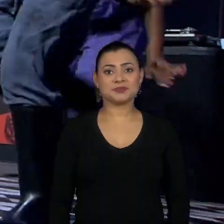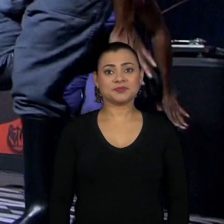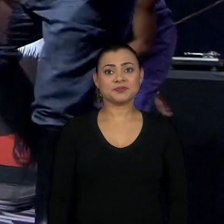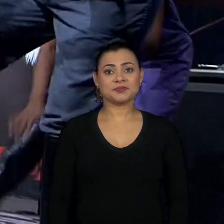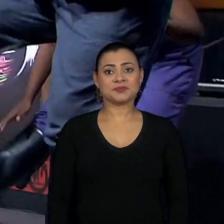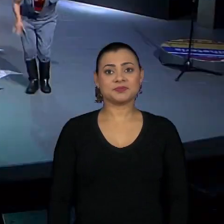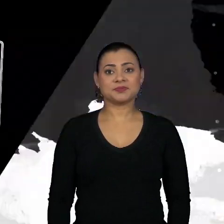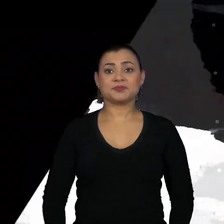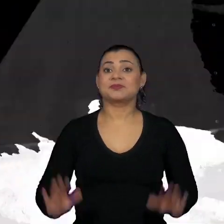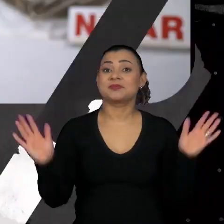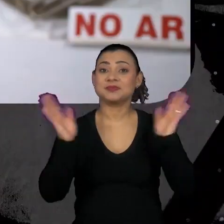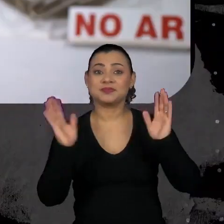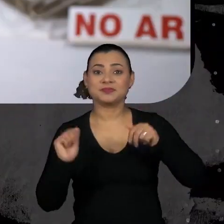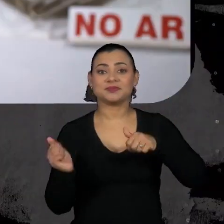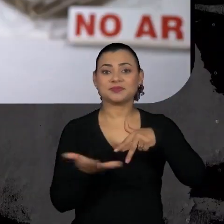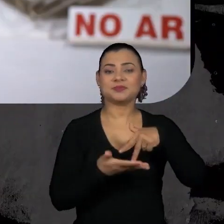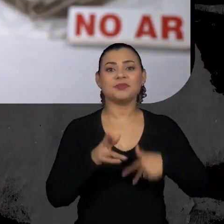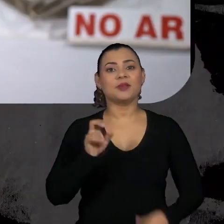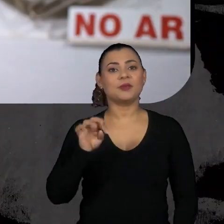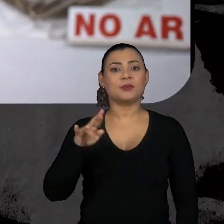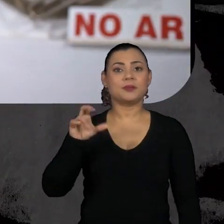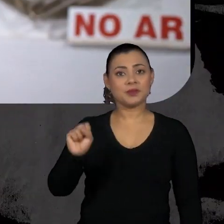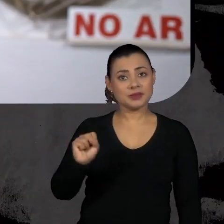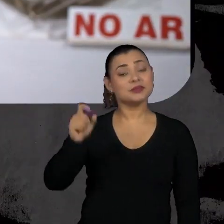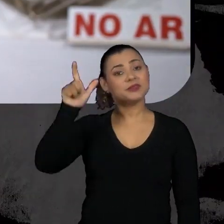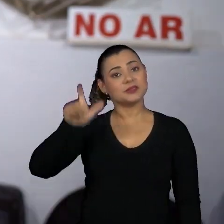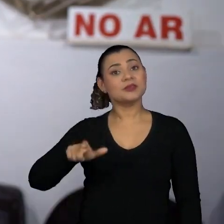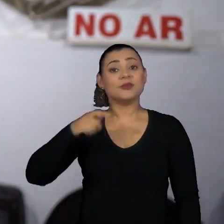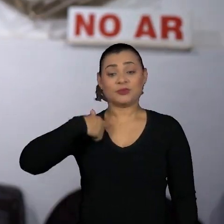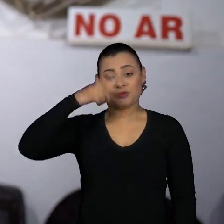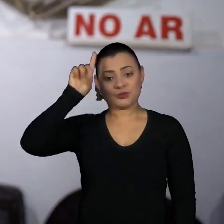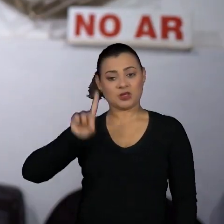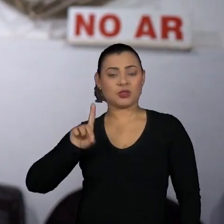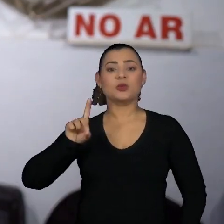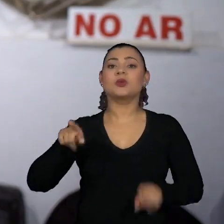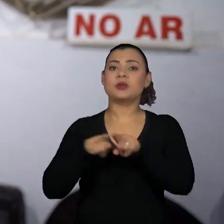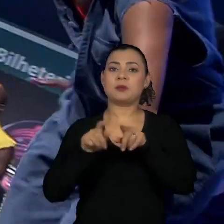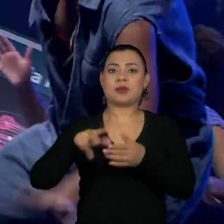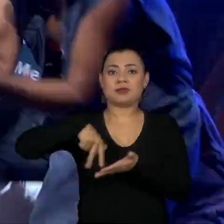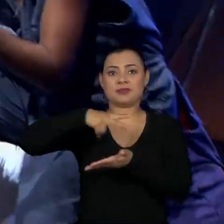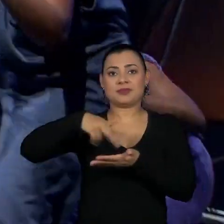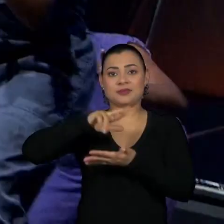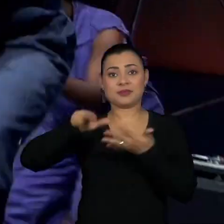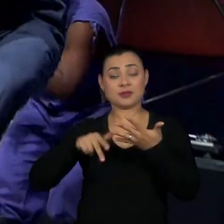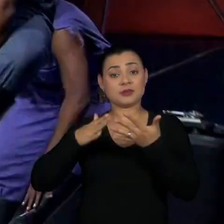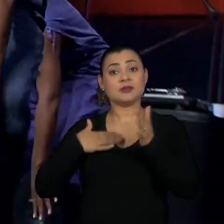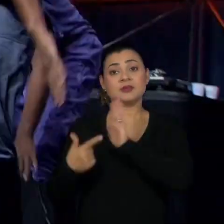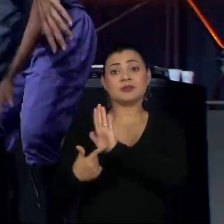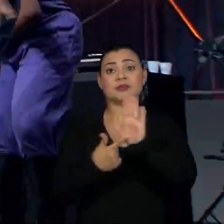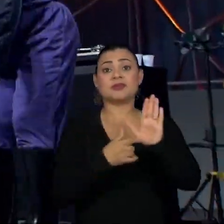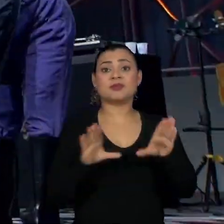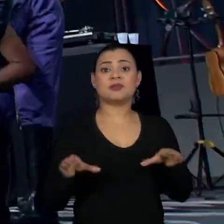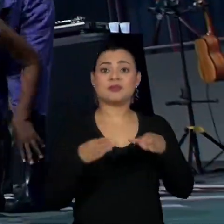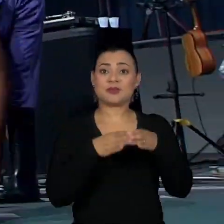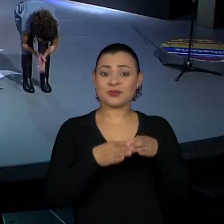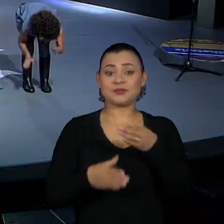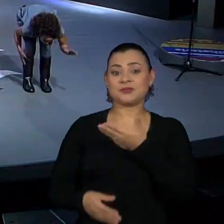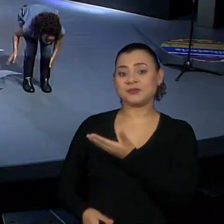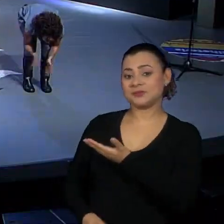Salve Estação Livre, eu sou Rubens Oliveira, bailarino, diretor e coreógrafo, e estou aqui para falar um pouco para vocês da companhia Gambudense